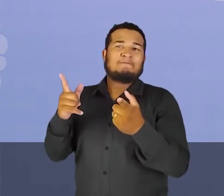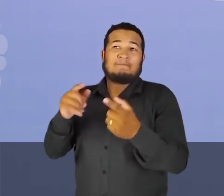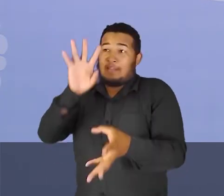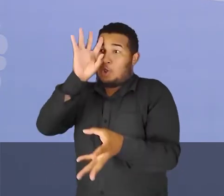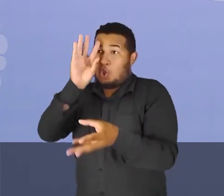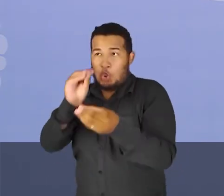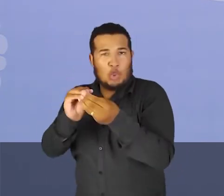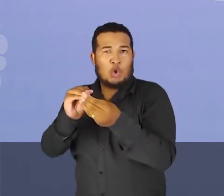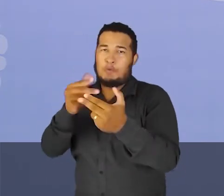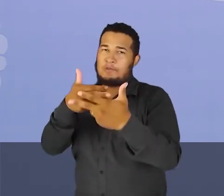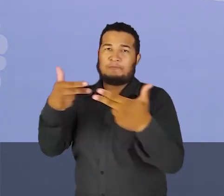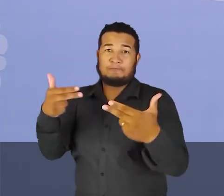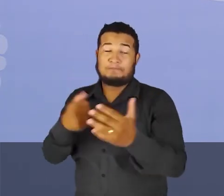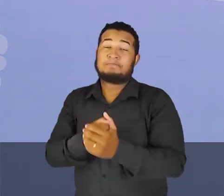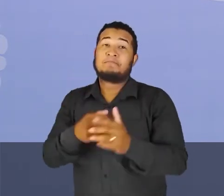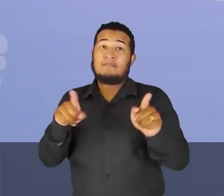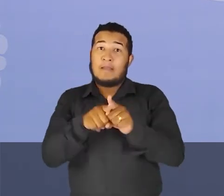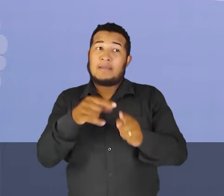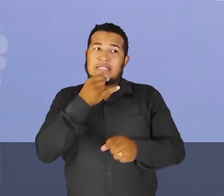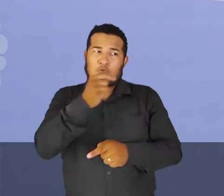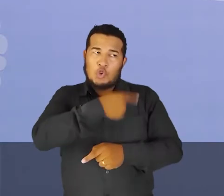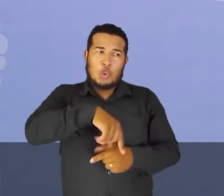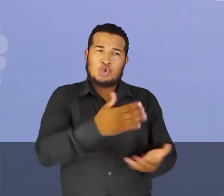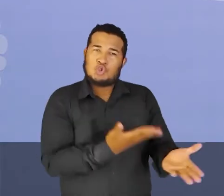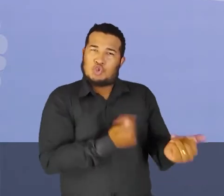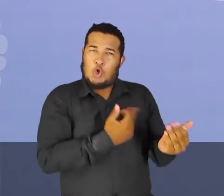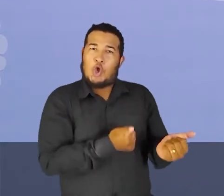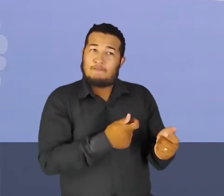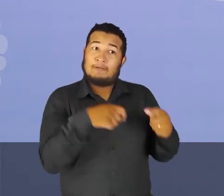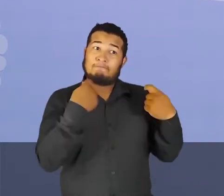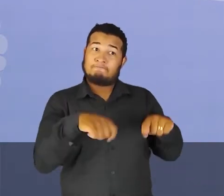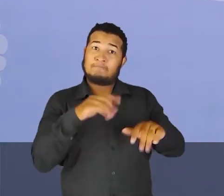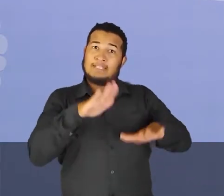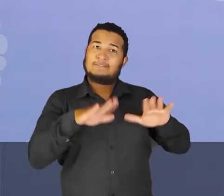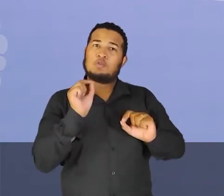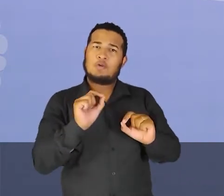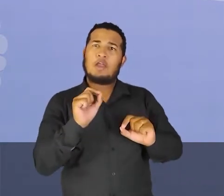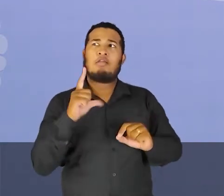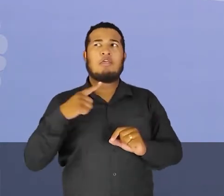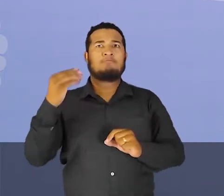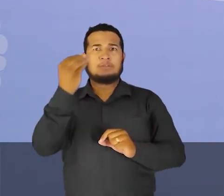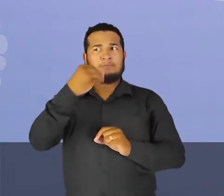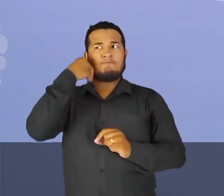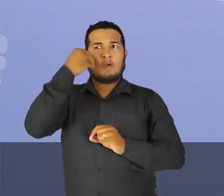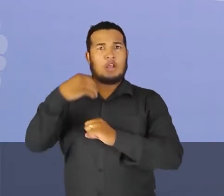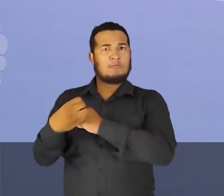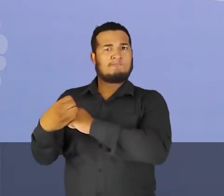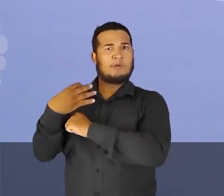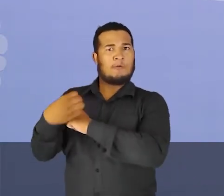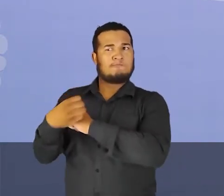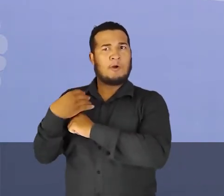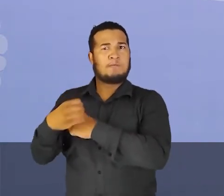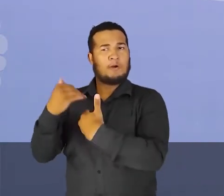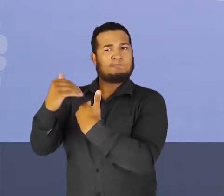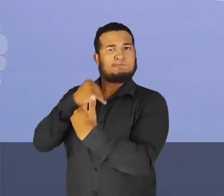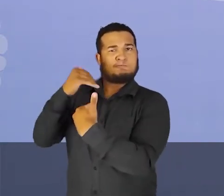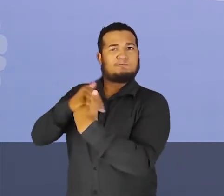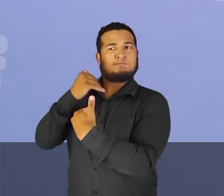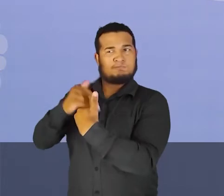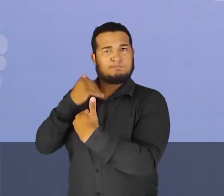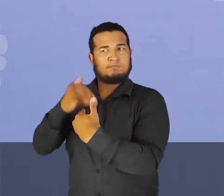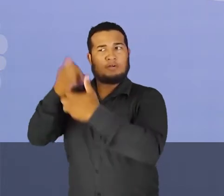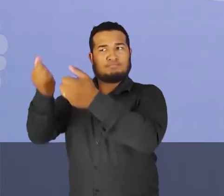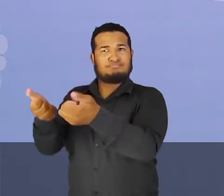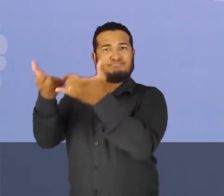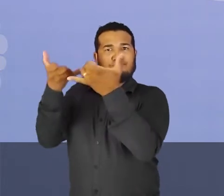não compreende certos processos. Assim como nós, mais jovens, precisamos, às vezes, de alguém mais velho, de alguém mais